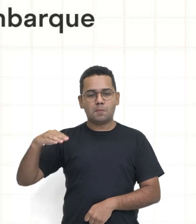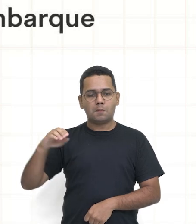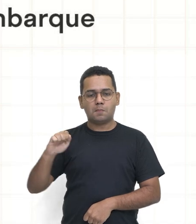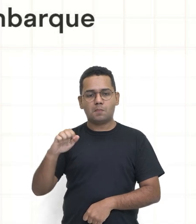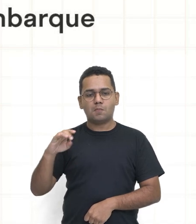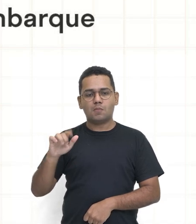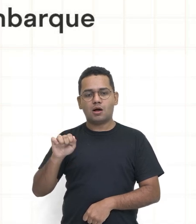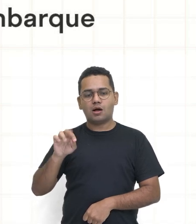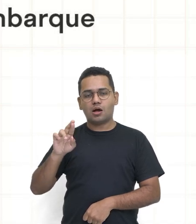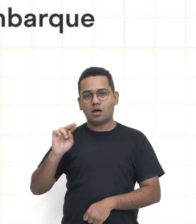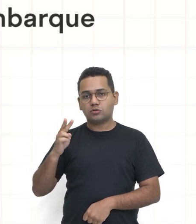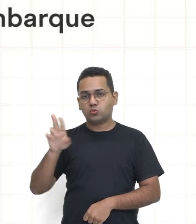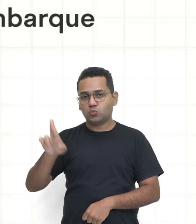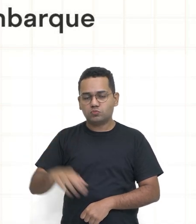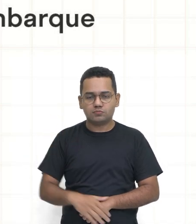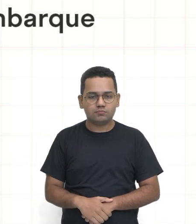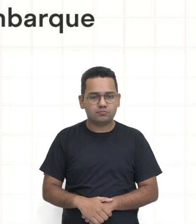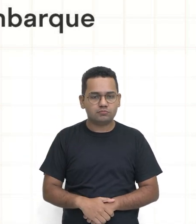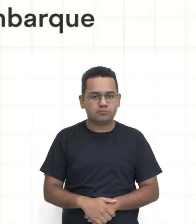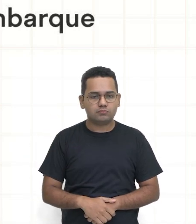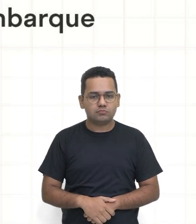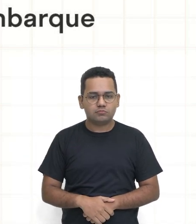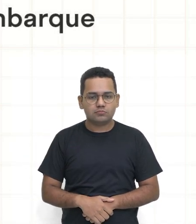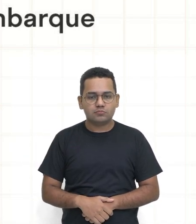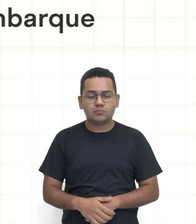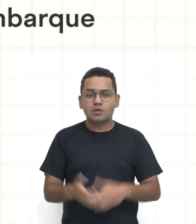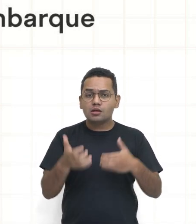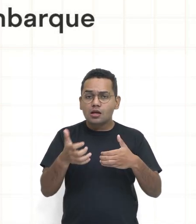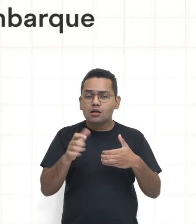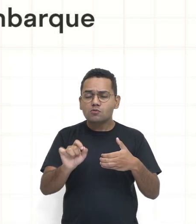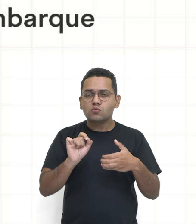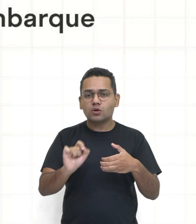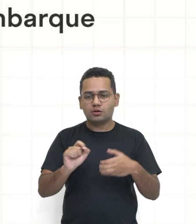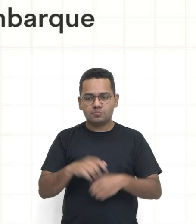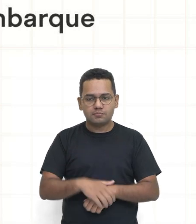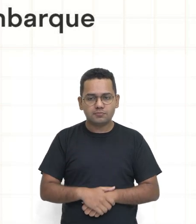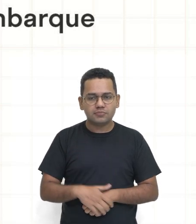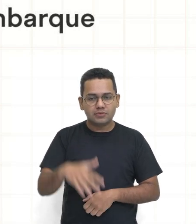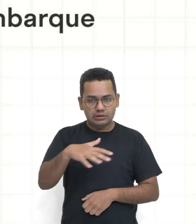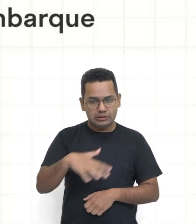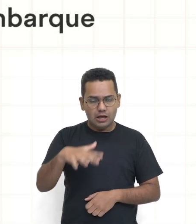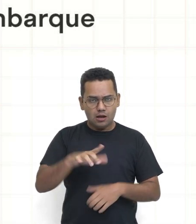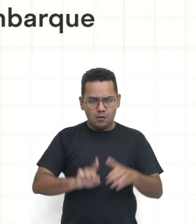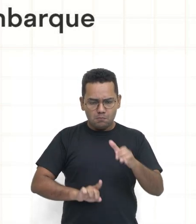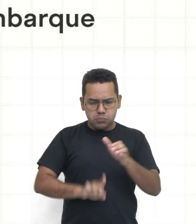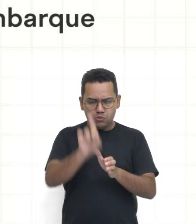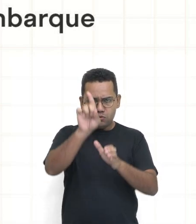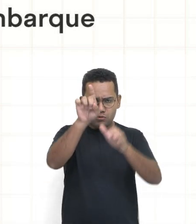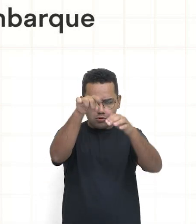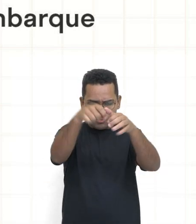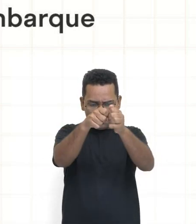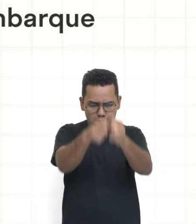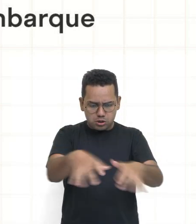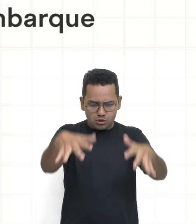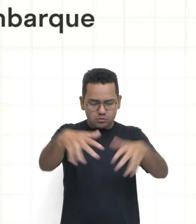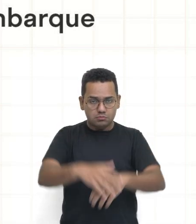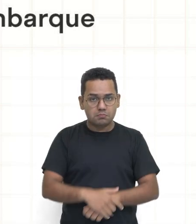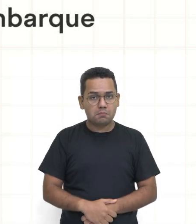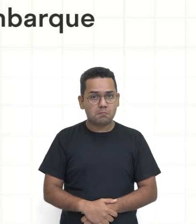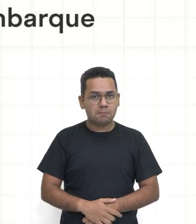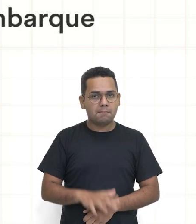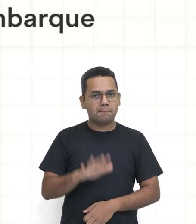ele acabou querendo detonar bombas nucleares no território da Coreia. Mas quando a